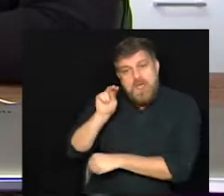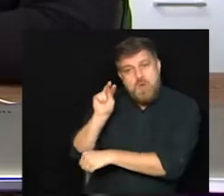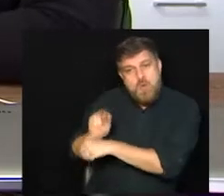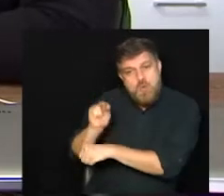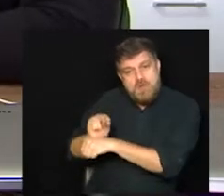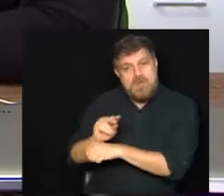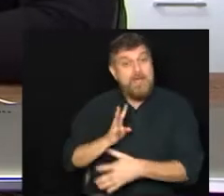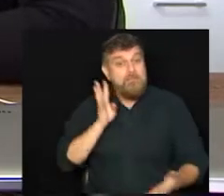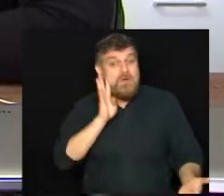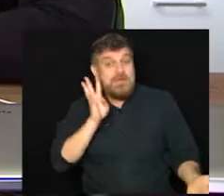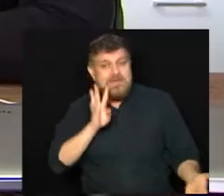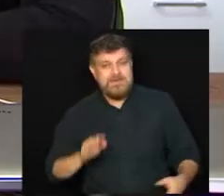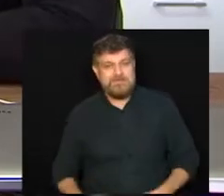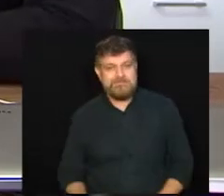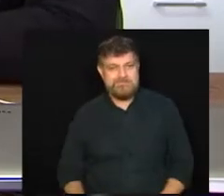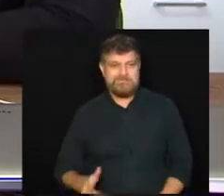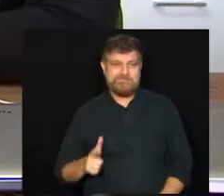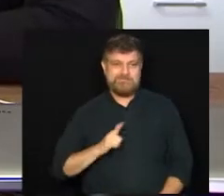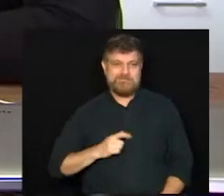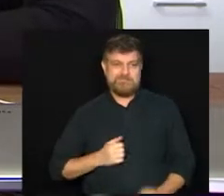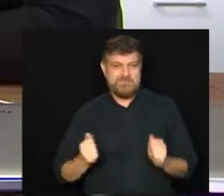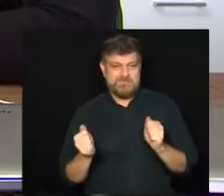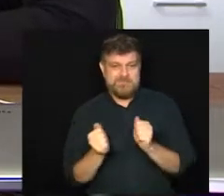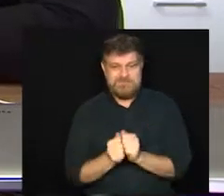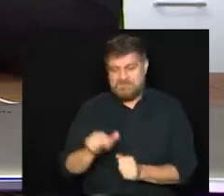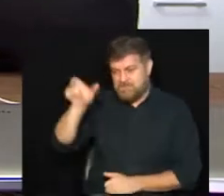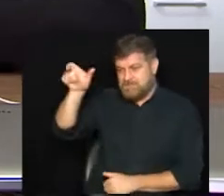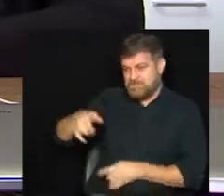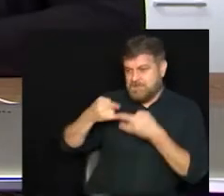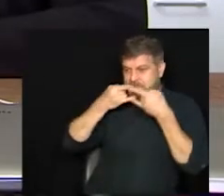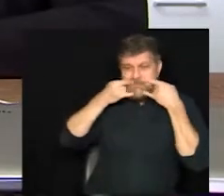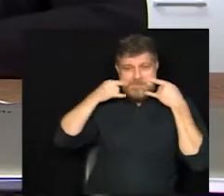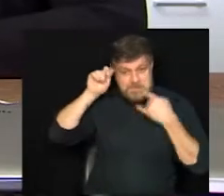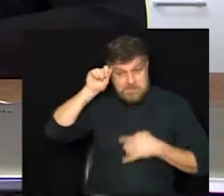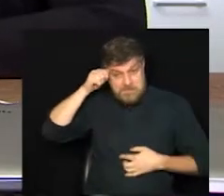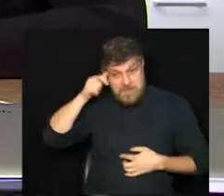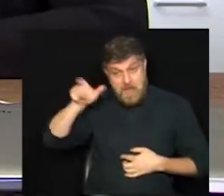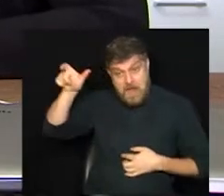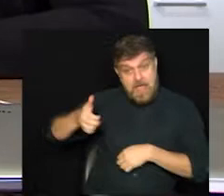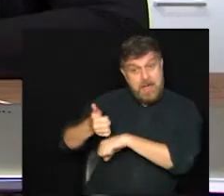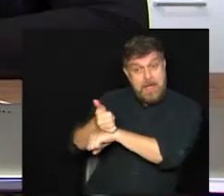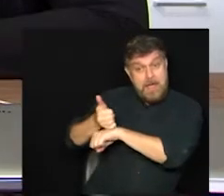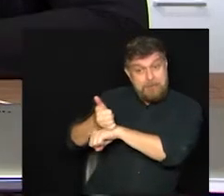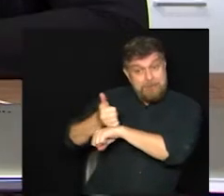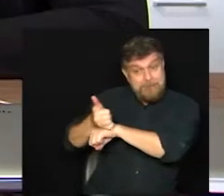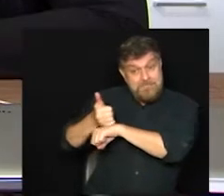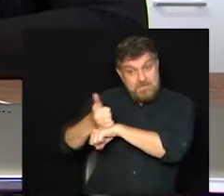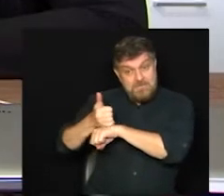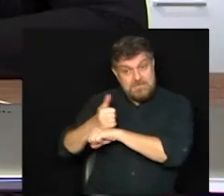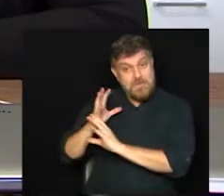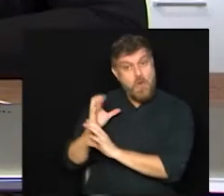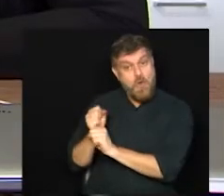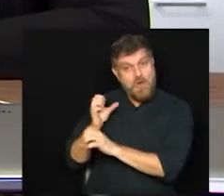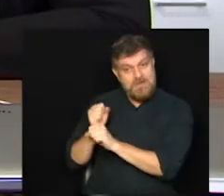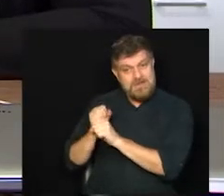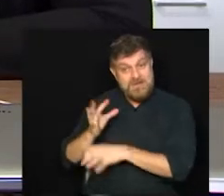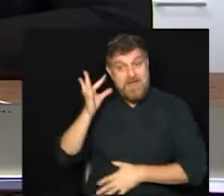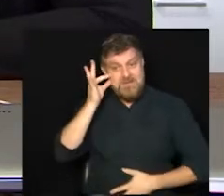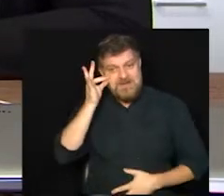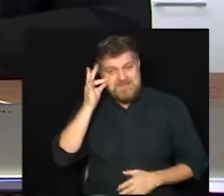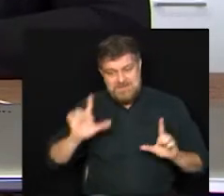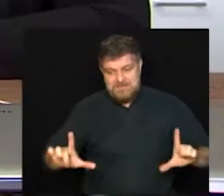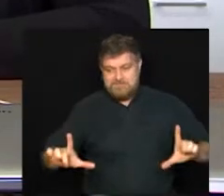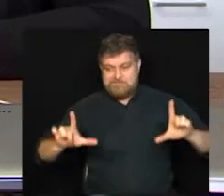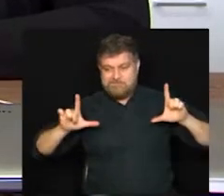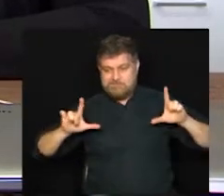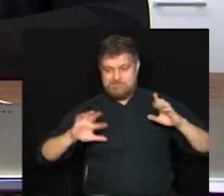legal. É isso aí. Bom, tá com a gente aqui a Marcela Gabriel, que é contadora, conosco ao vivo aqui no Câmara